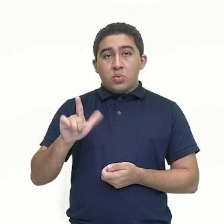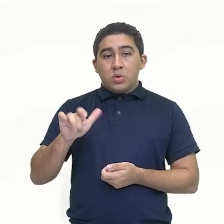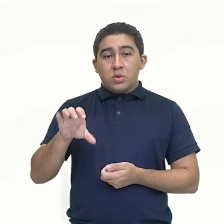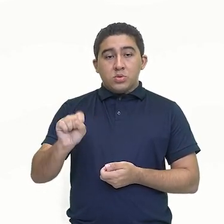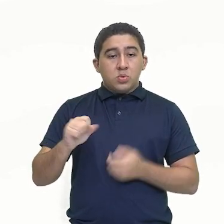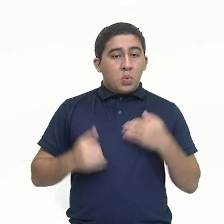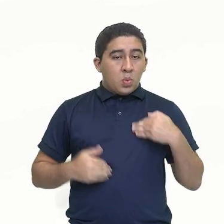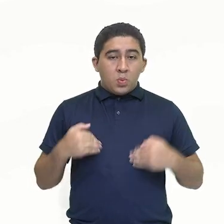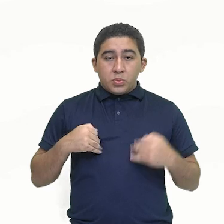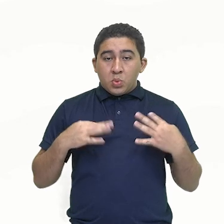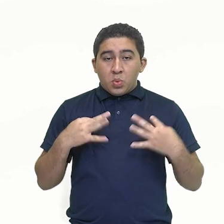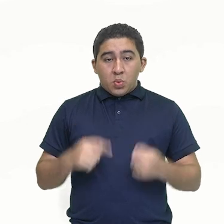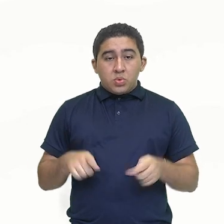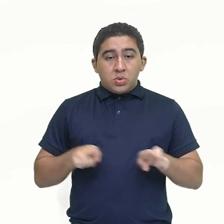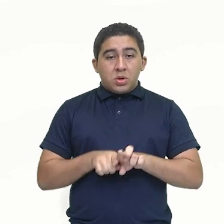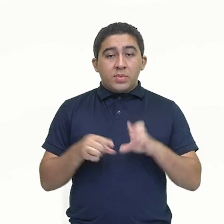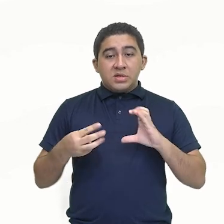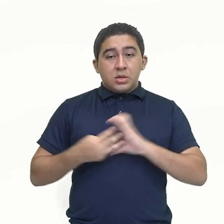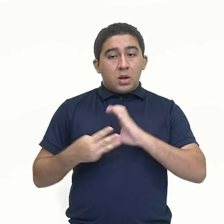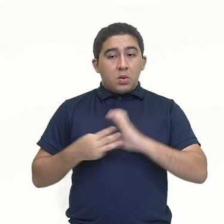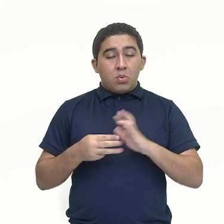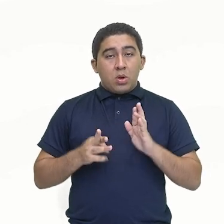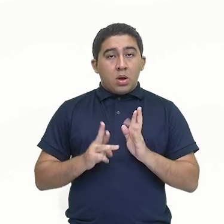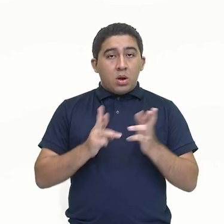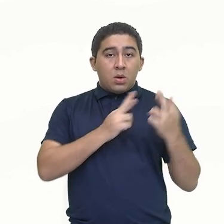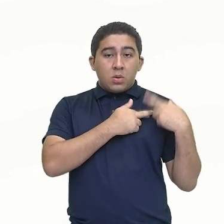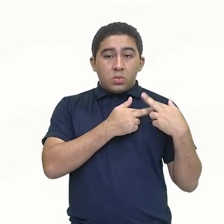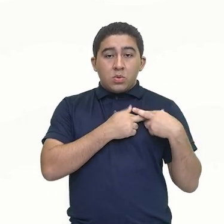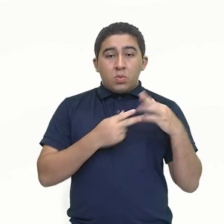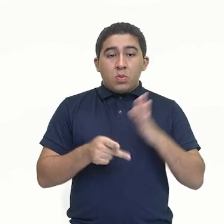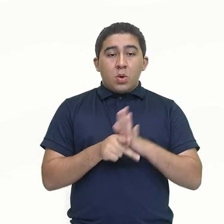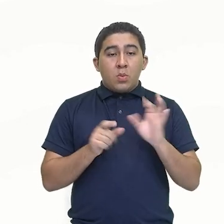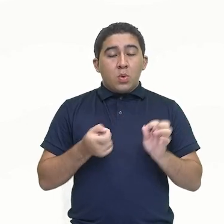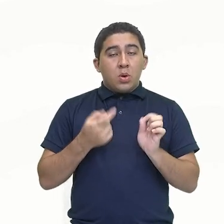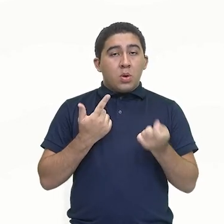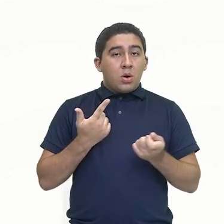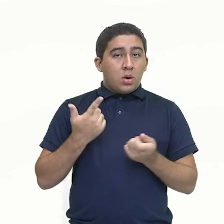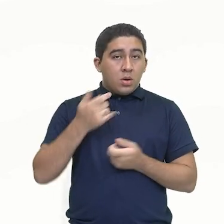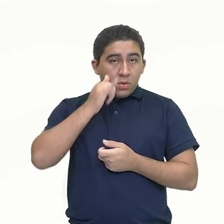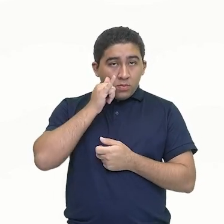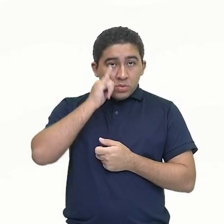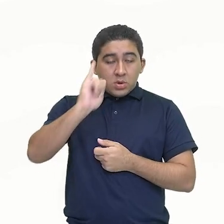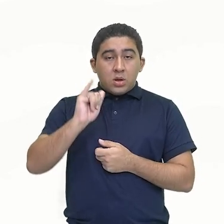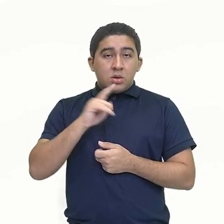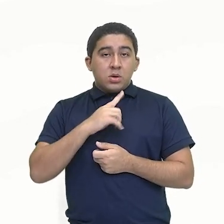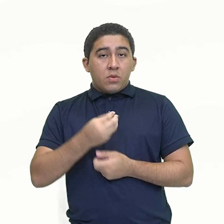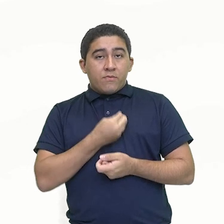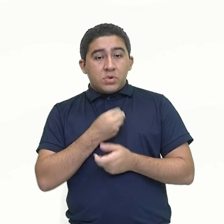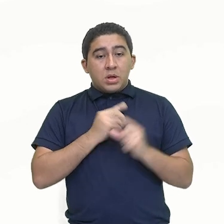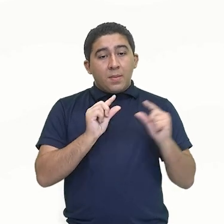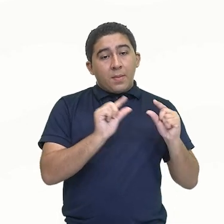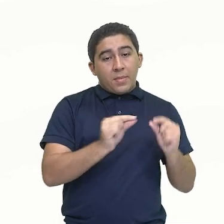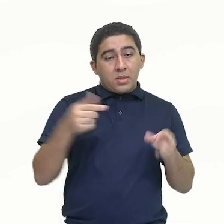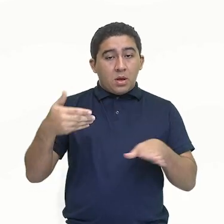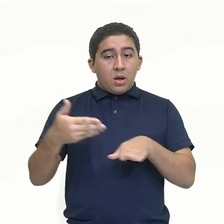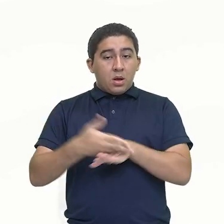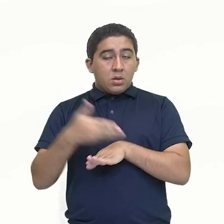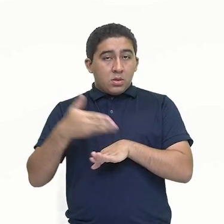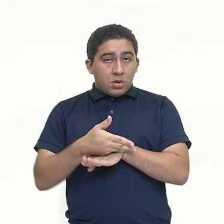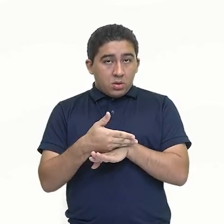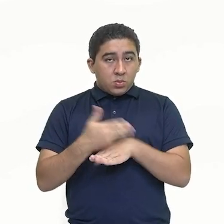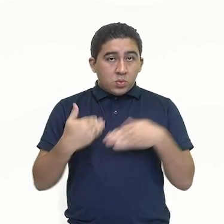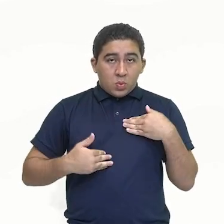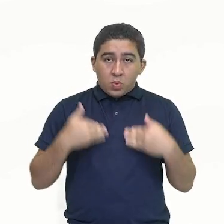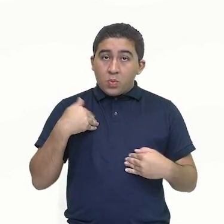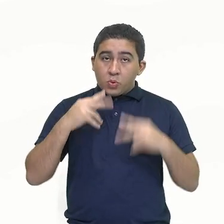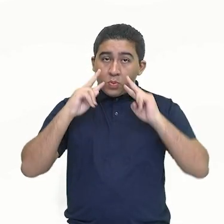corpo, e células responsáveis pelo combate a micro-organismos. E